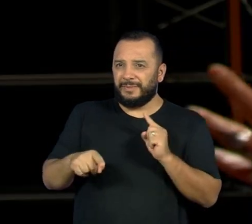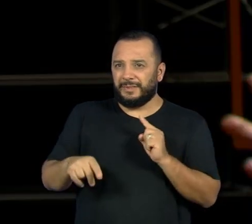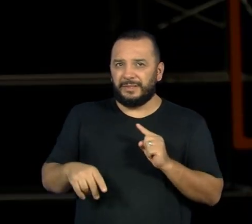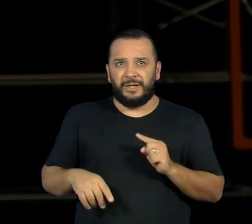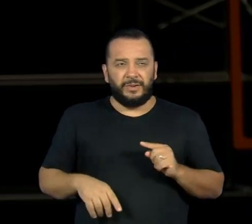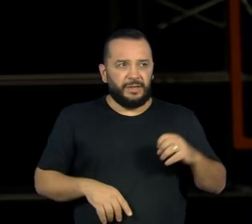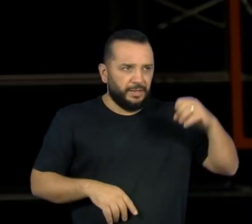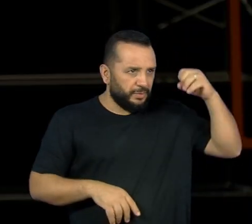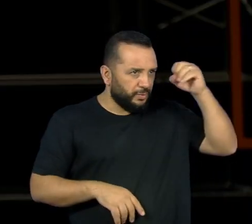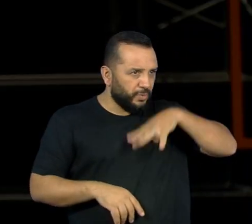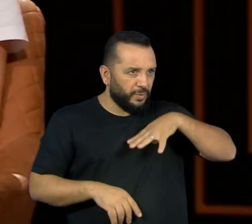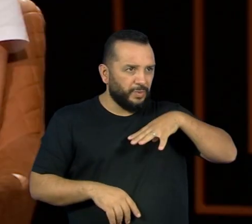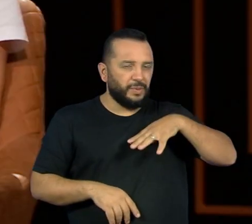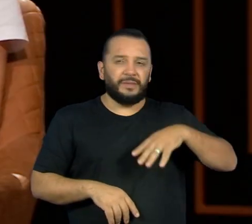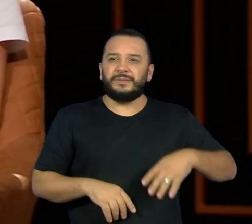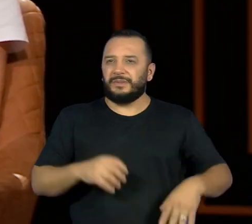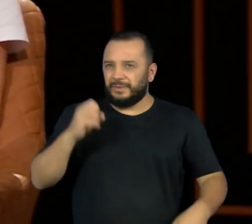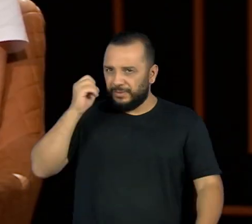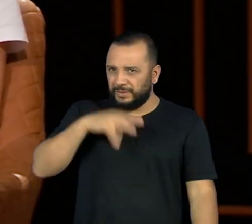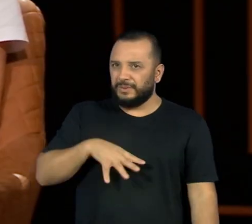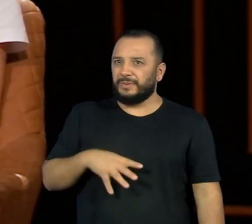falar. Né?